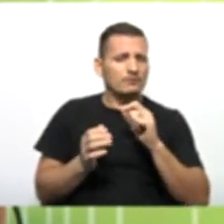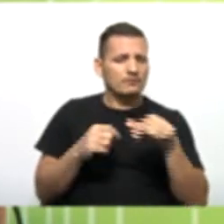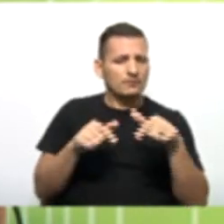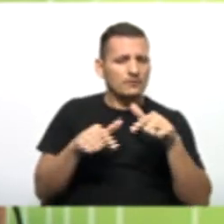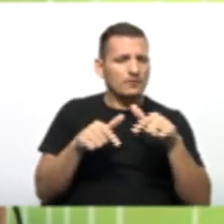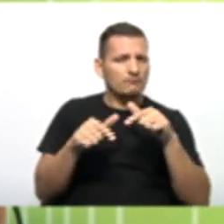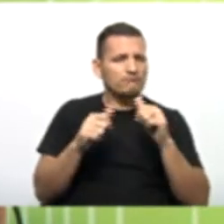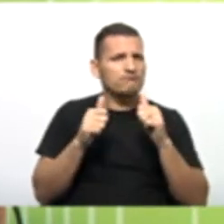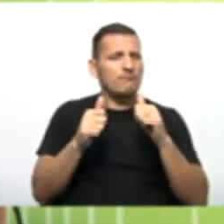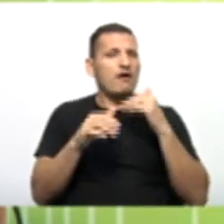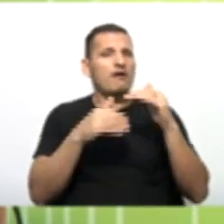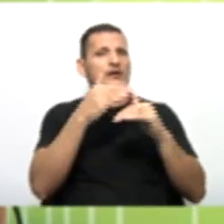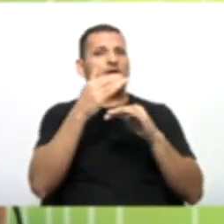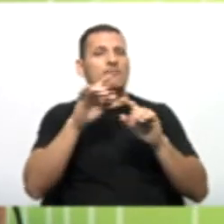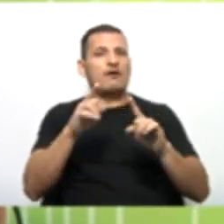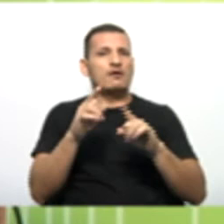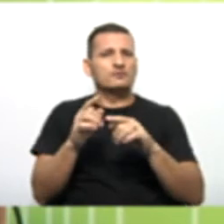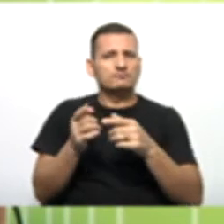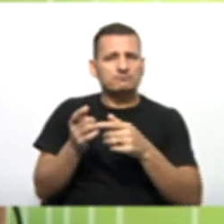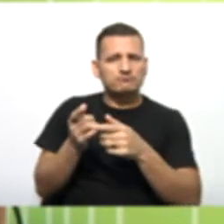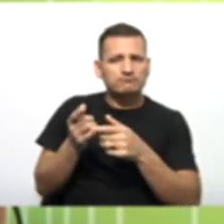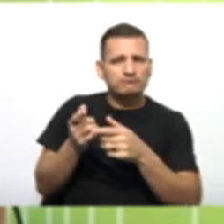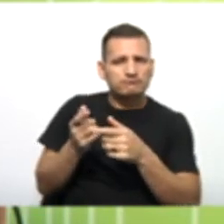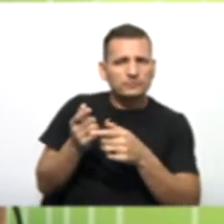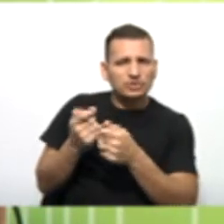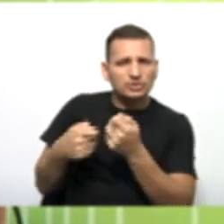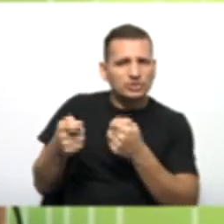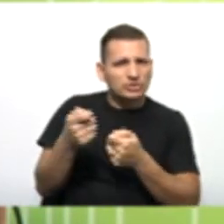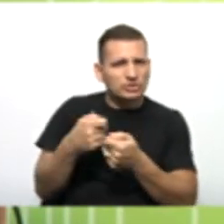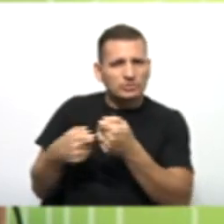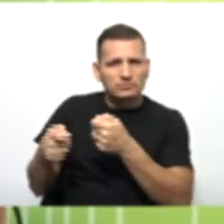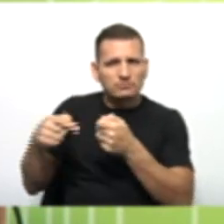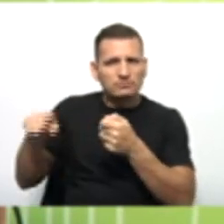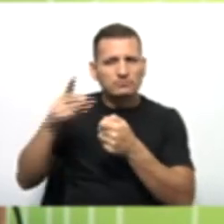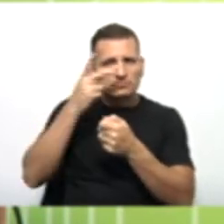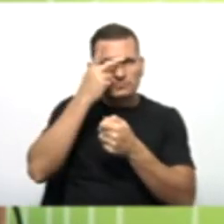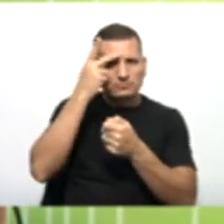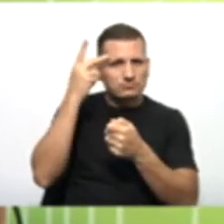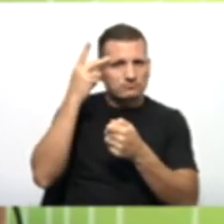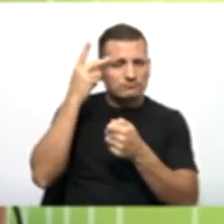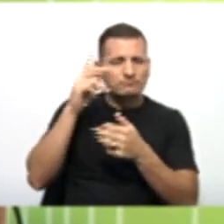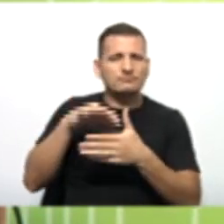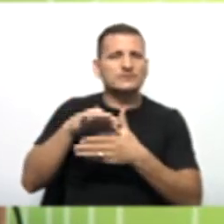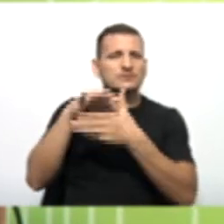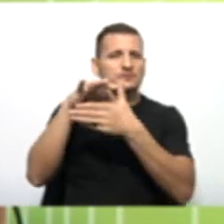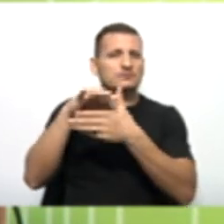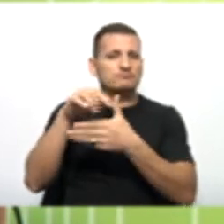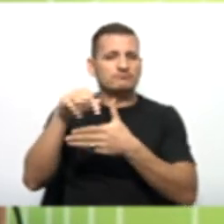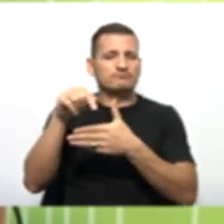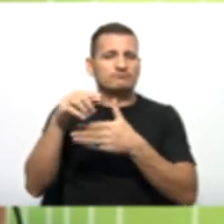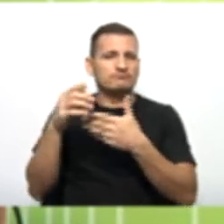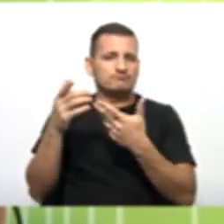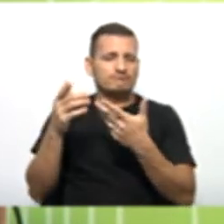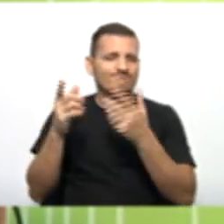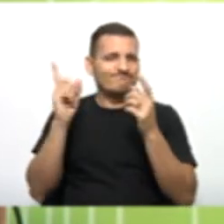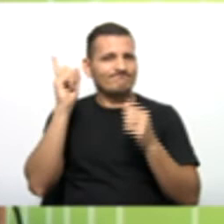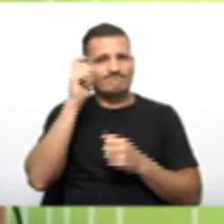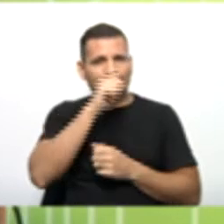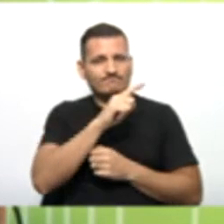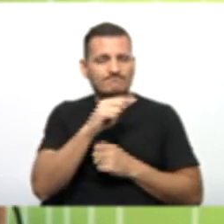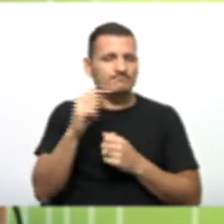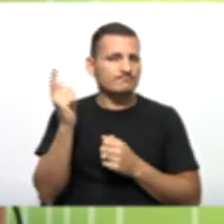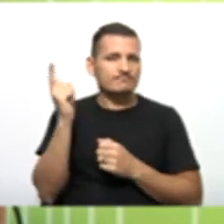hora que ela vai gerenciar pessoas, aí essa pessoa, esse líder, acaba passando por dificuldades,